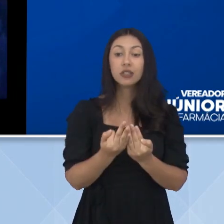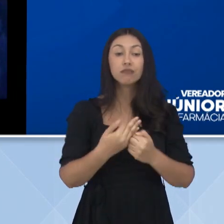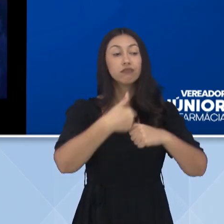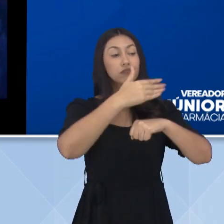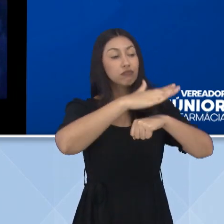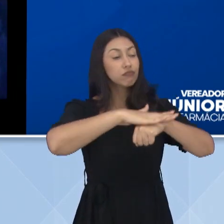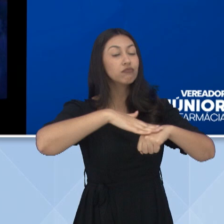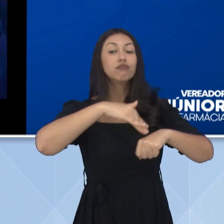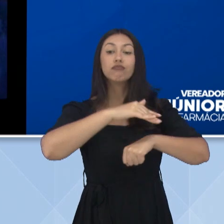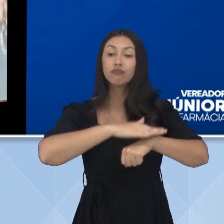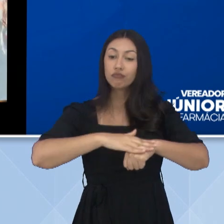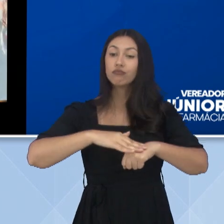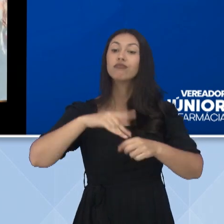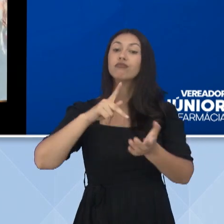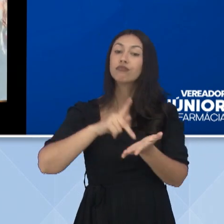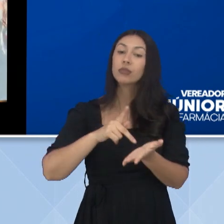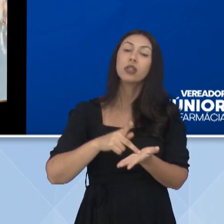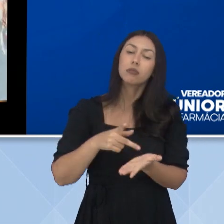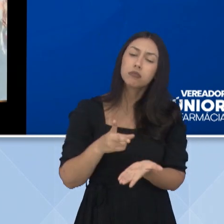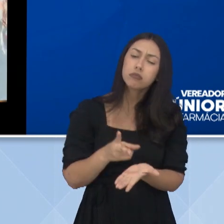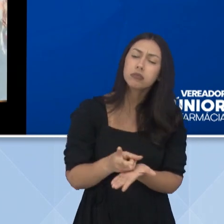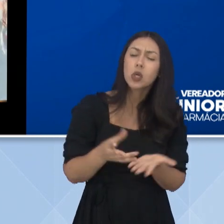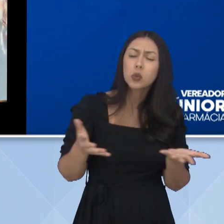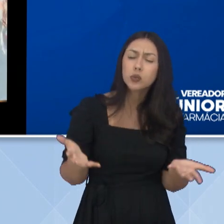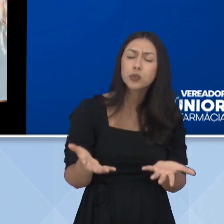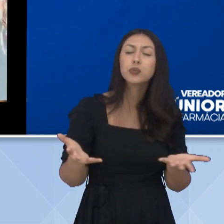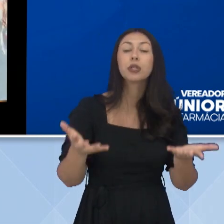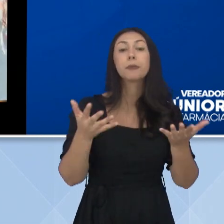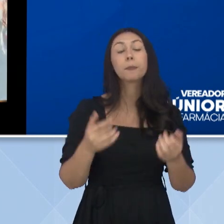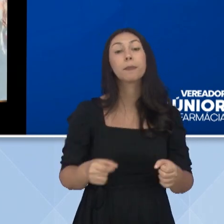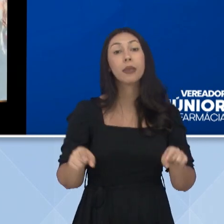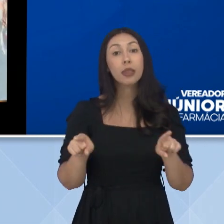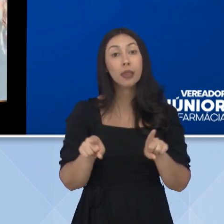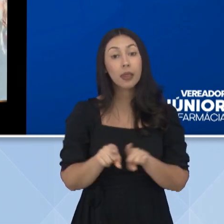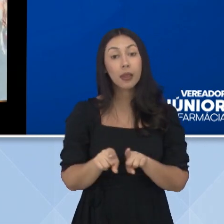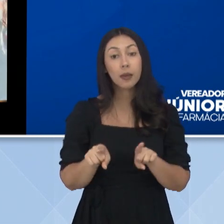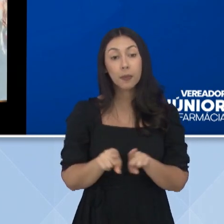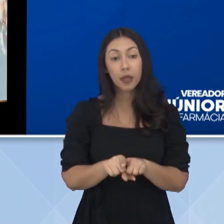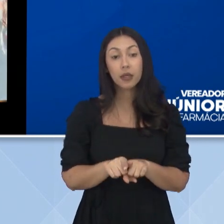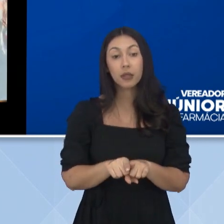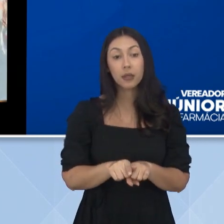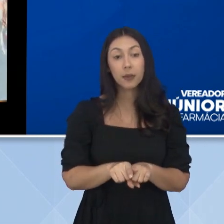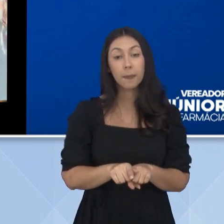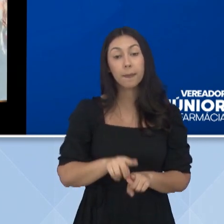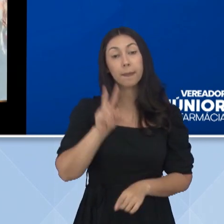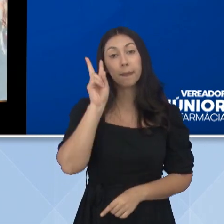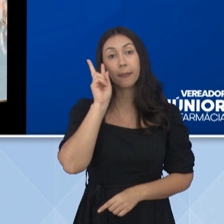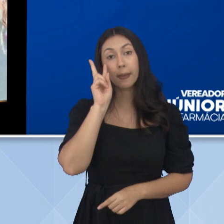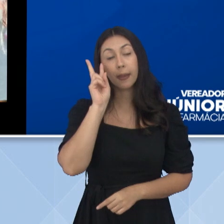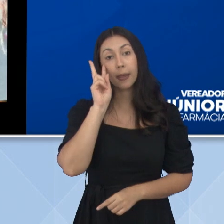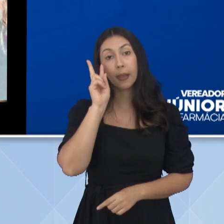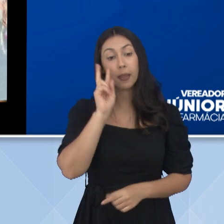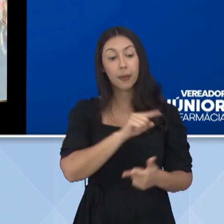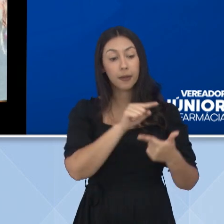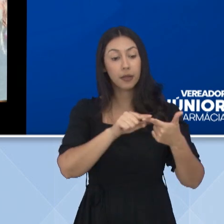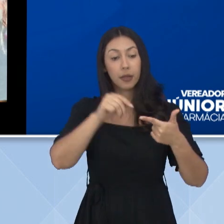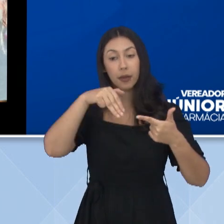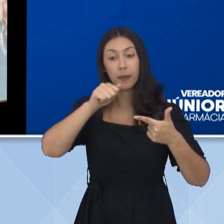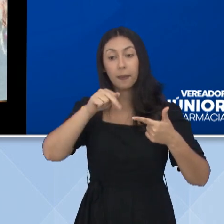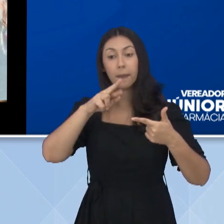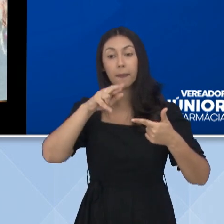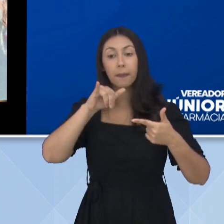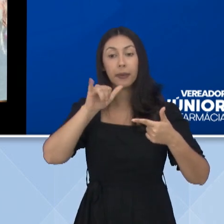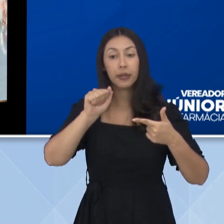consolo necessário para continuar a vida, né? Em tempo também, senhor presidente, em memória da senhora Maria da Glória